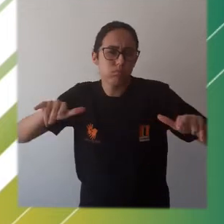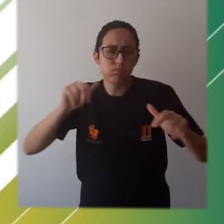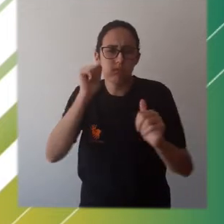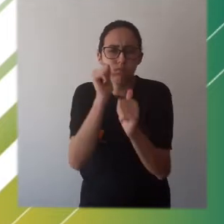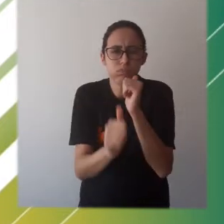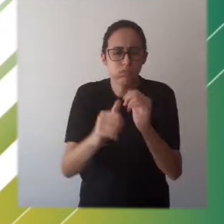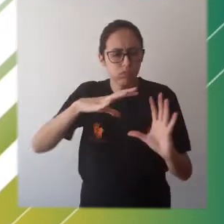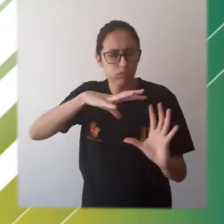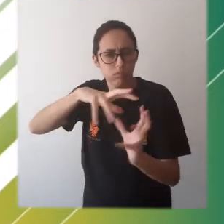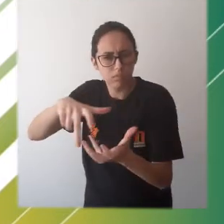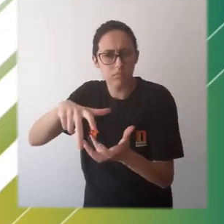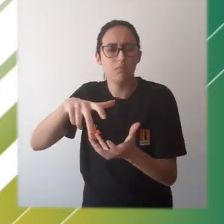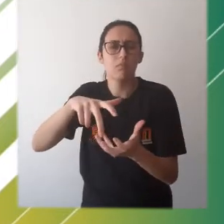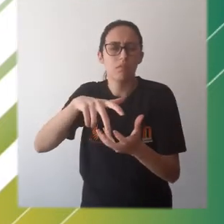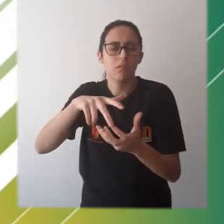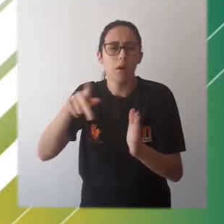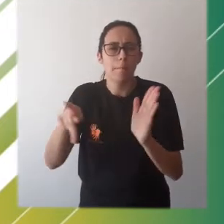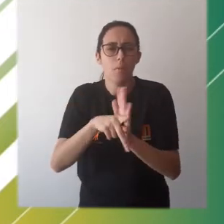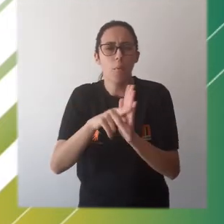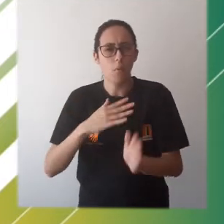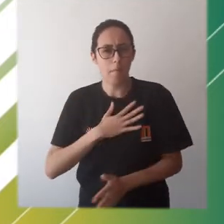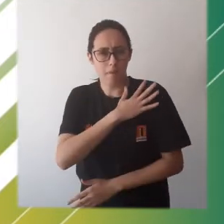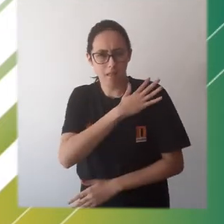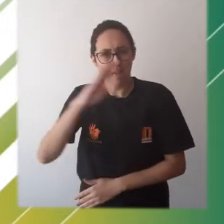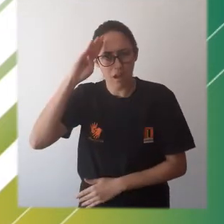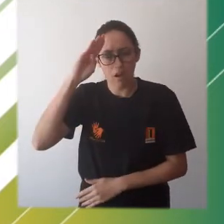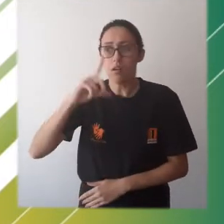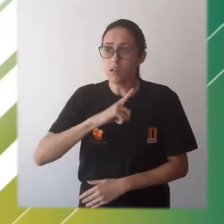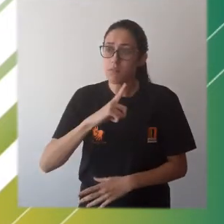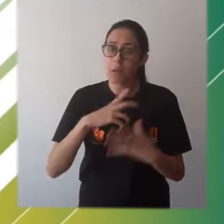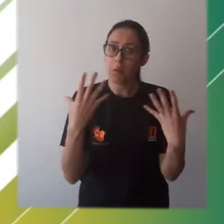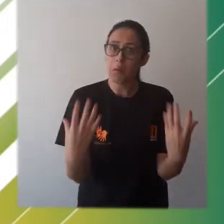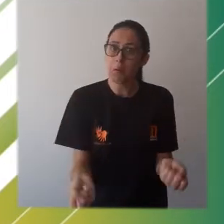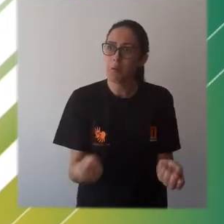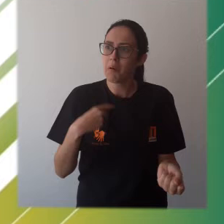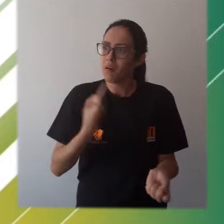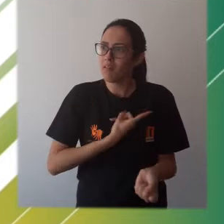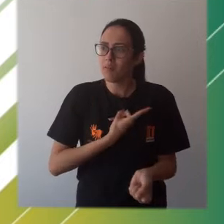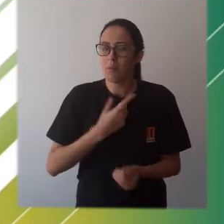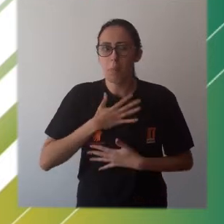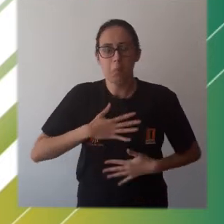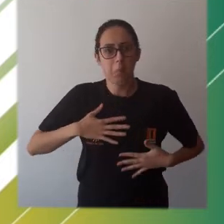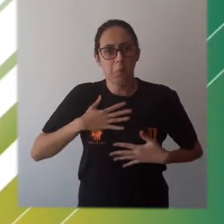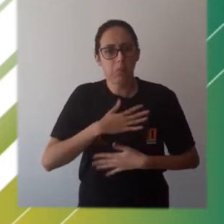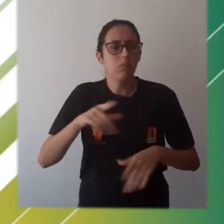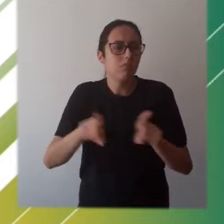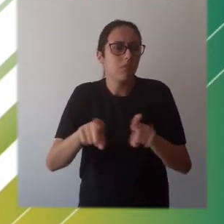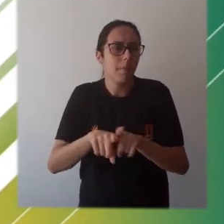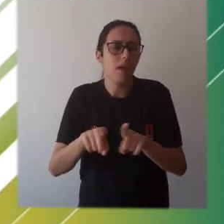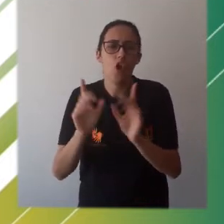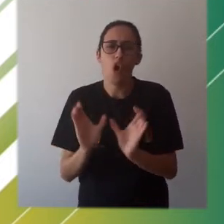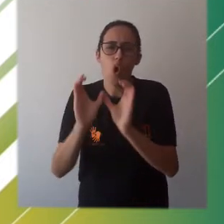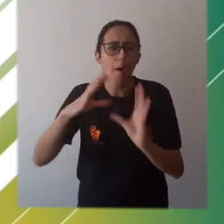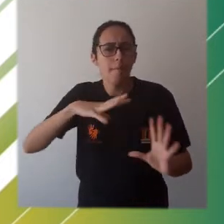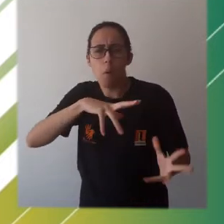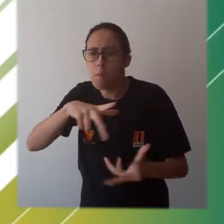Mundiais Militares, acabou formando o verdadeiro legado que nós temos de todo esse grande movimento dos Jogos,